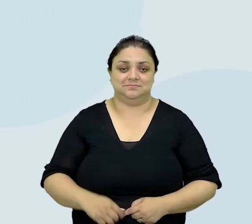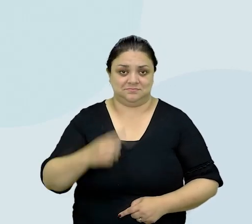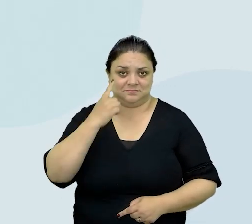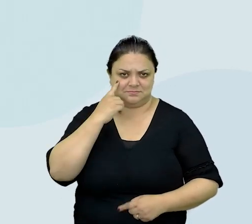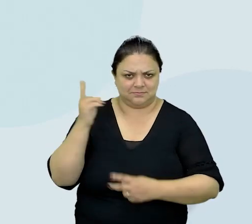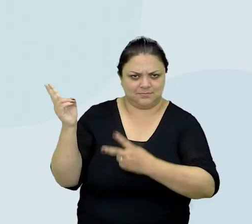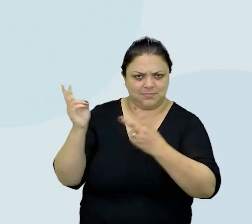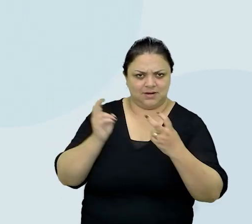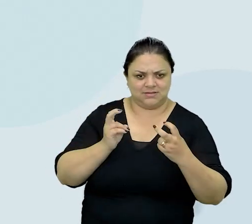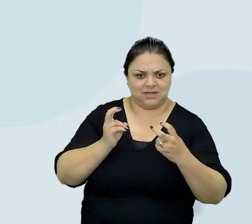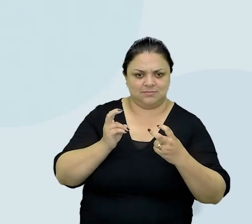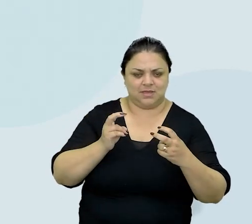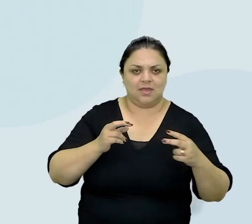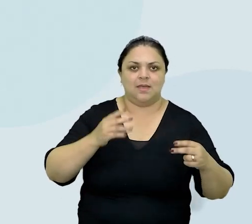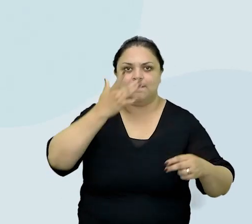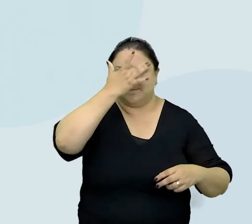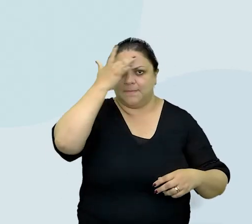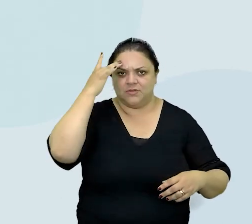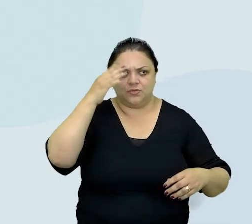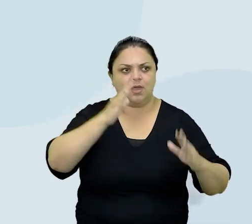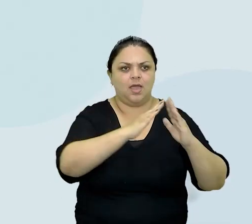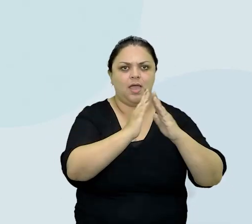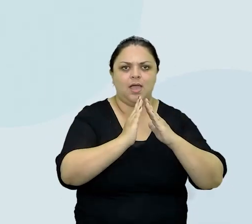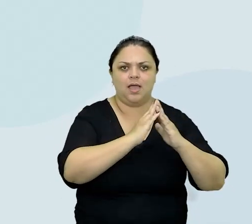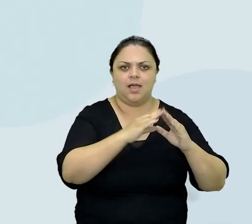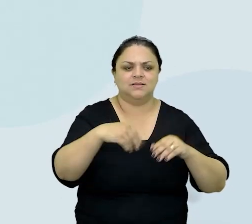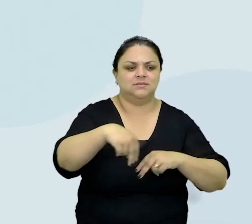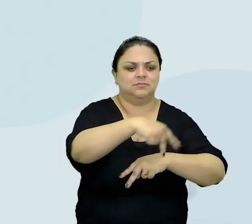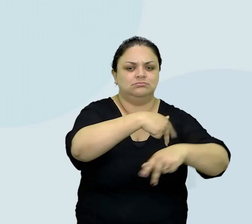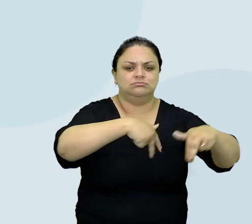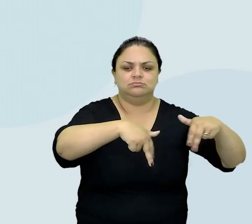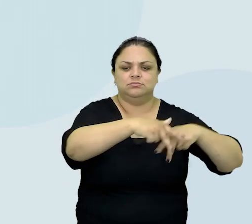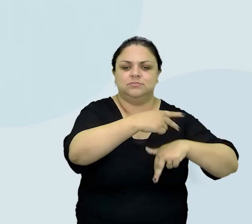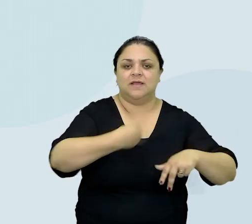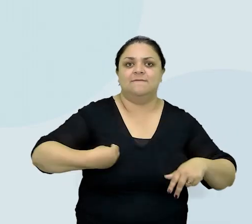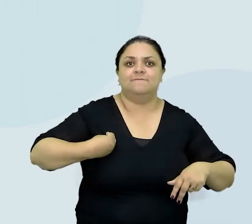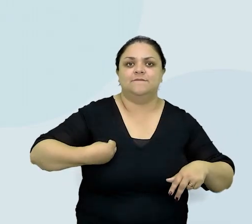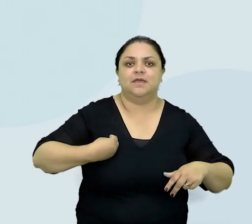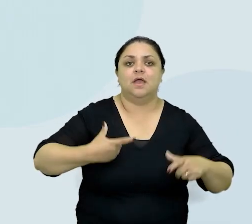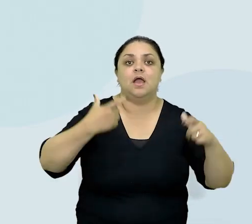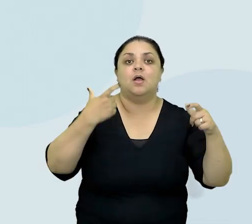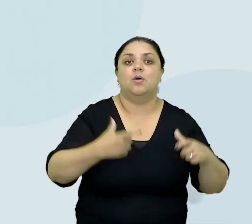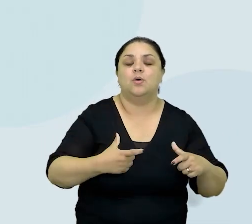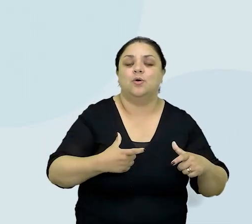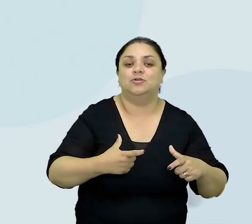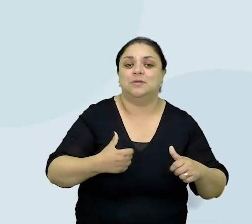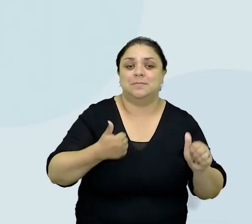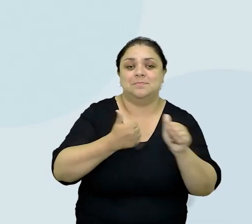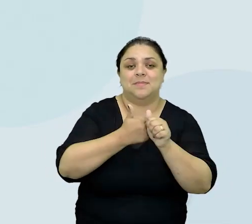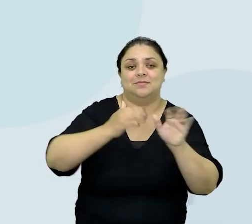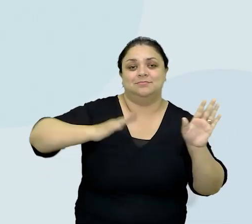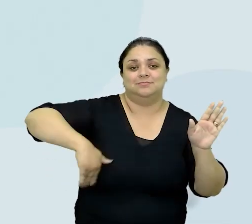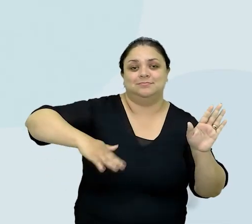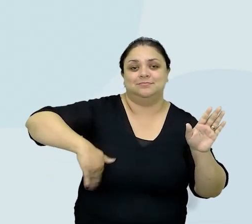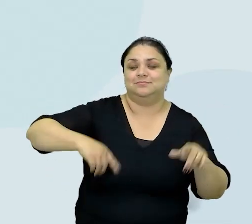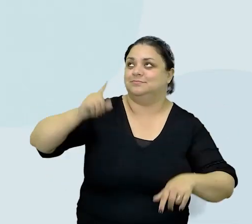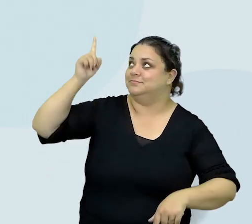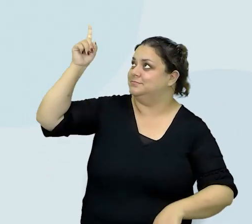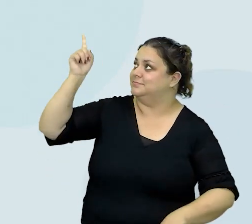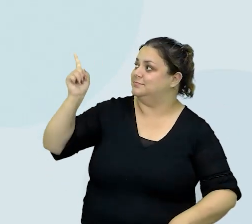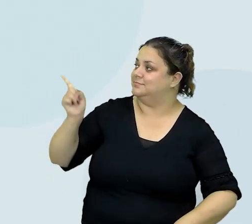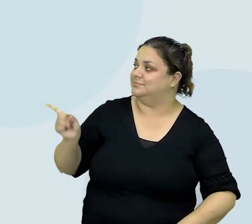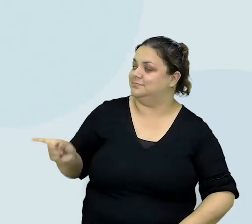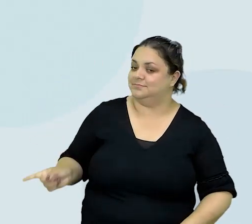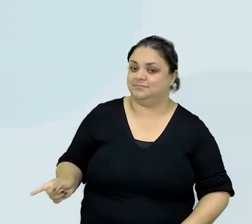áreas mais povoadas, elas são da parte mais do litoral do nosso país, né? E depois a gente vê essa